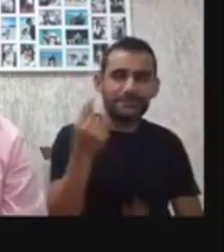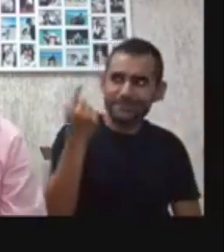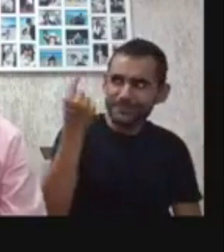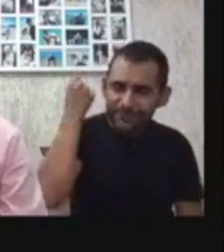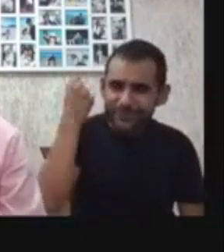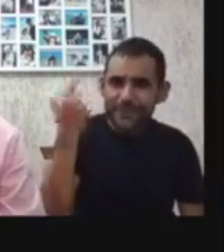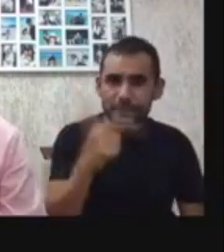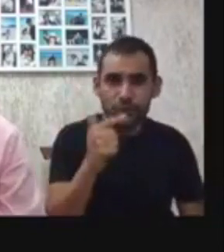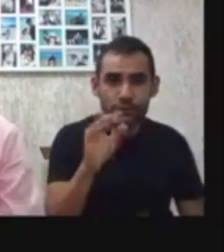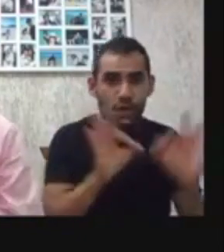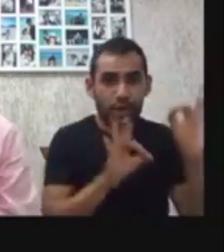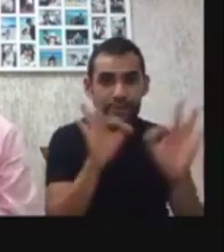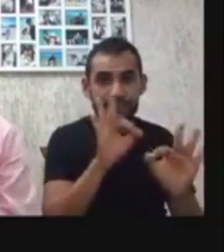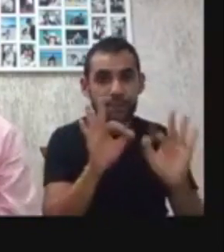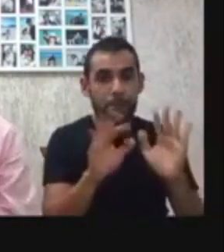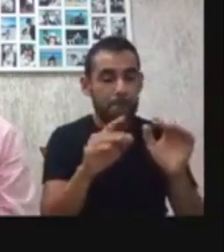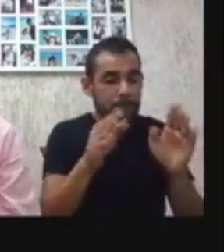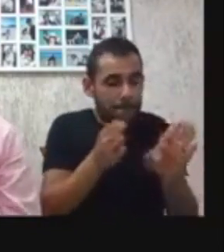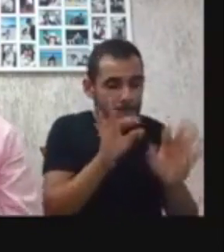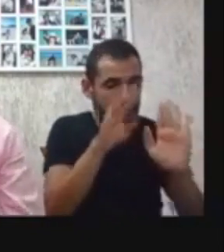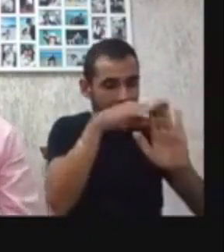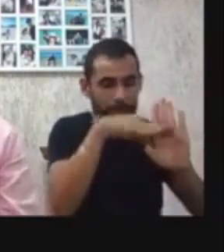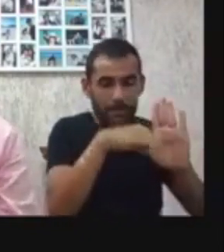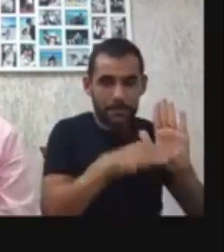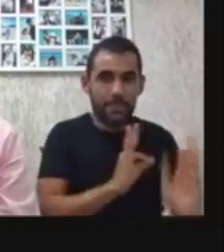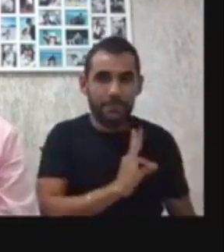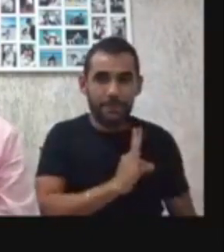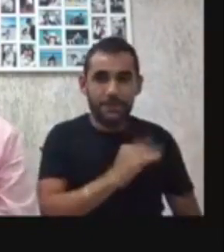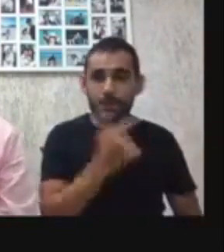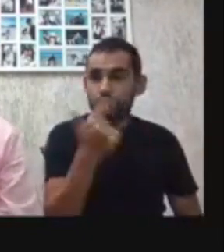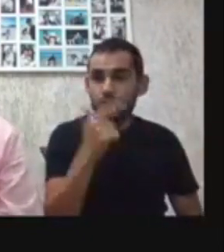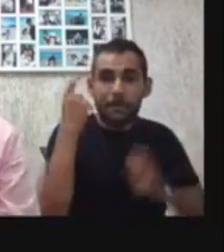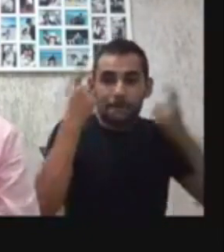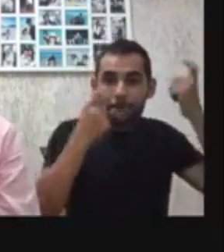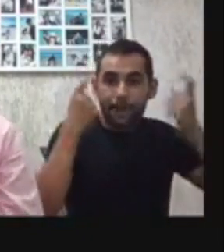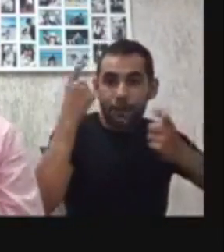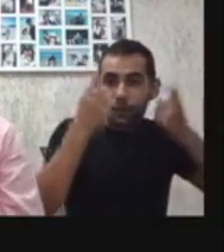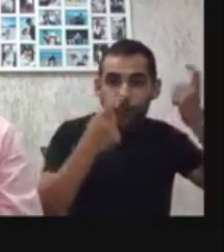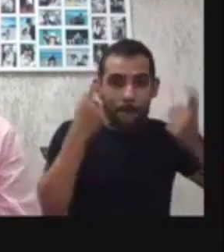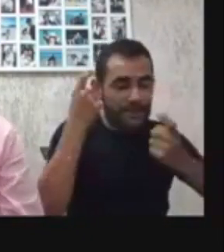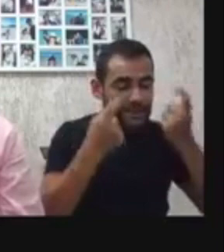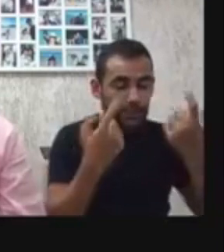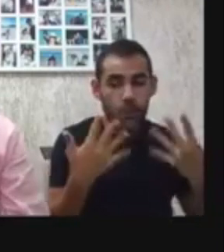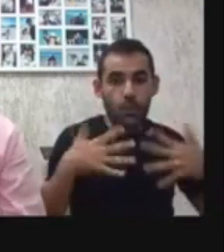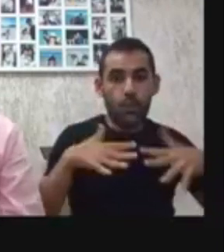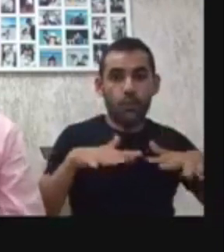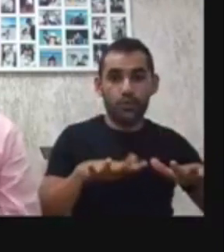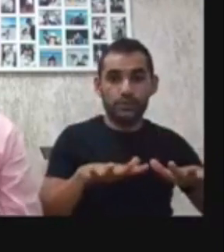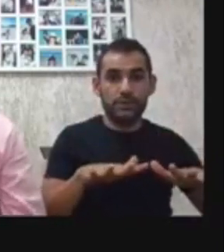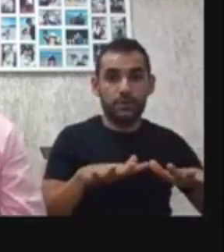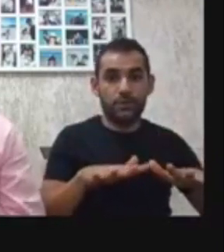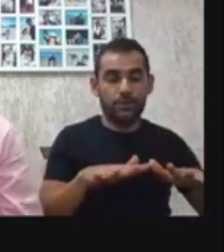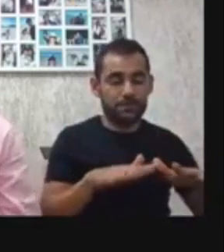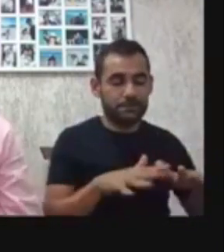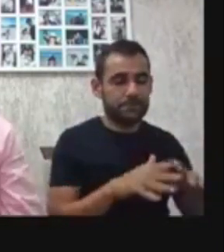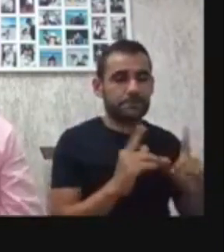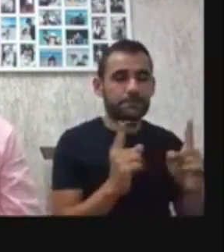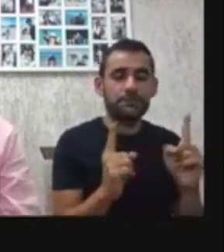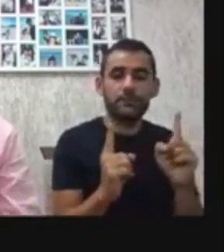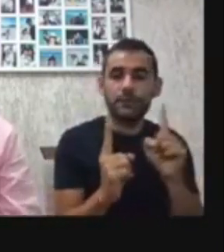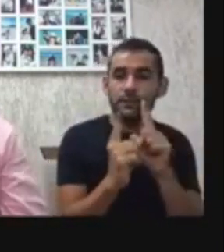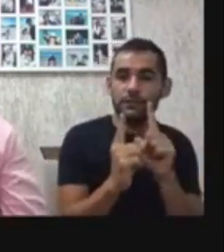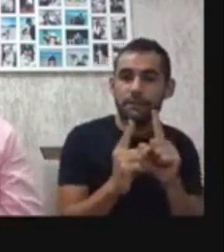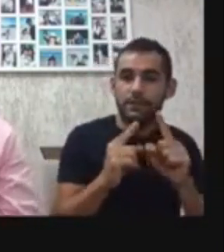não tinha essas normas técnicas que nós temos hoje, não tinha também essa preocupação com a inclusão, né? O atendimento,